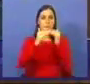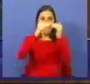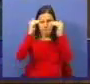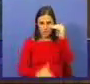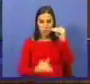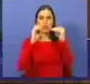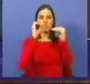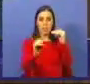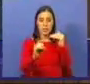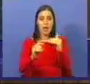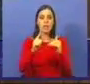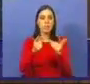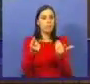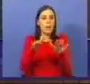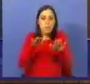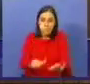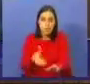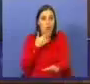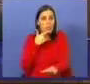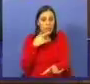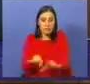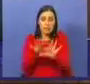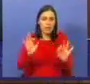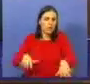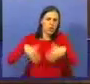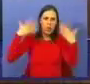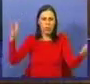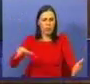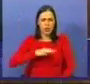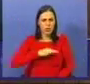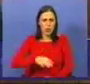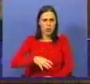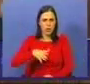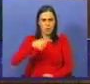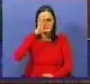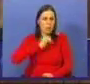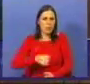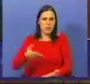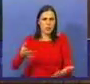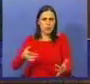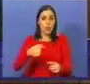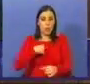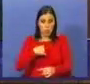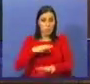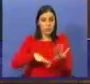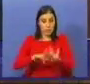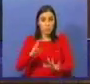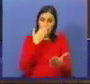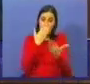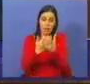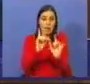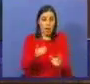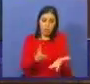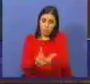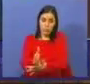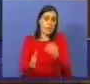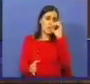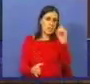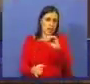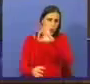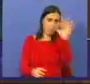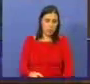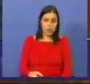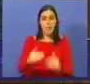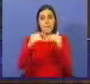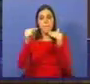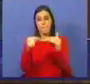abaixo de 0, chama-se recessão. E seja o que for, Sr. Primeiro-Ministro, porque o que for é o que nós temos que enfrentar, seja 0%,